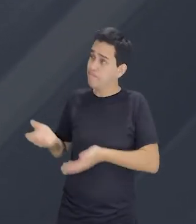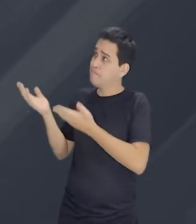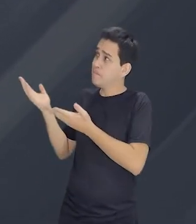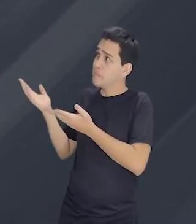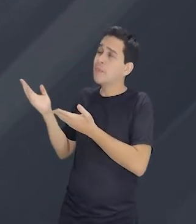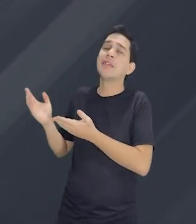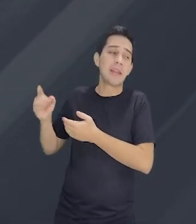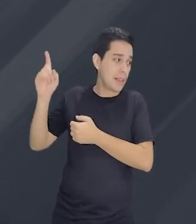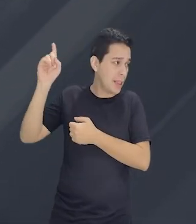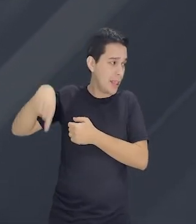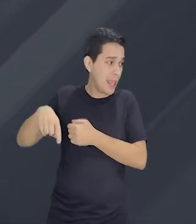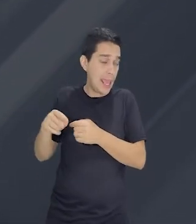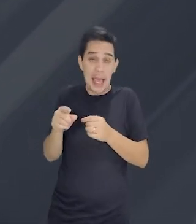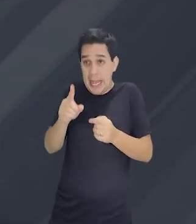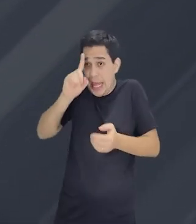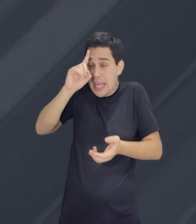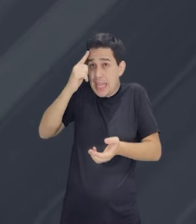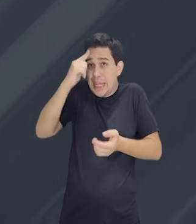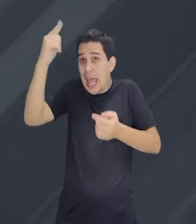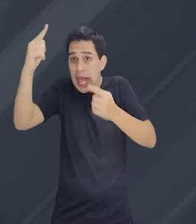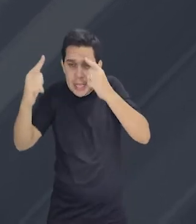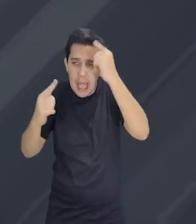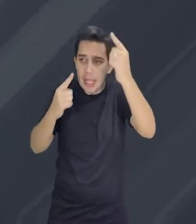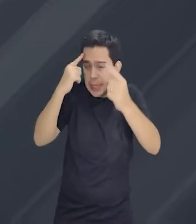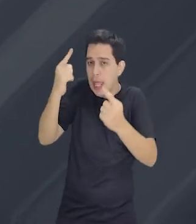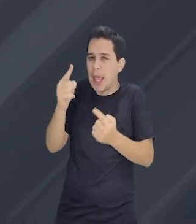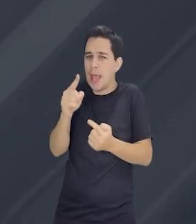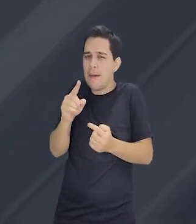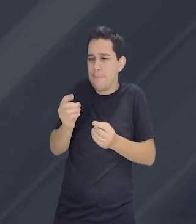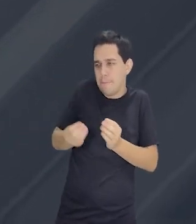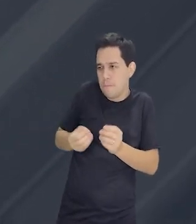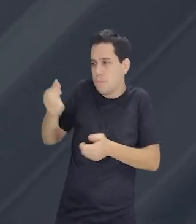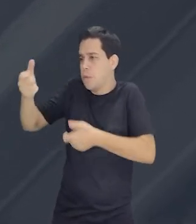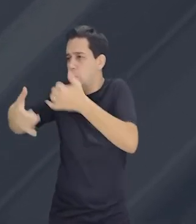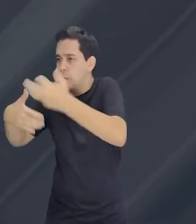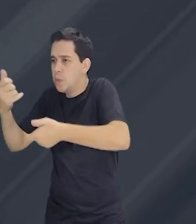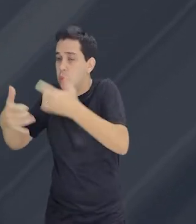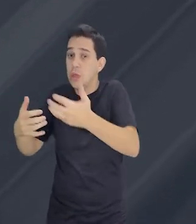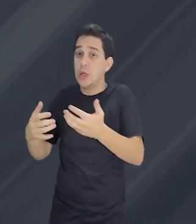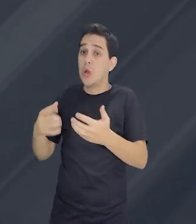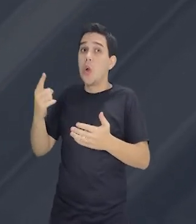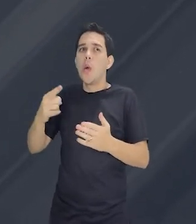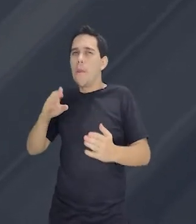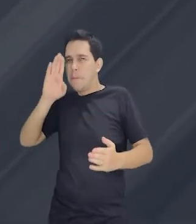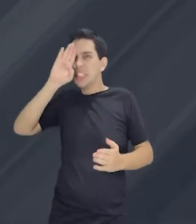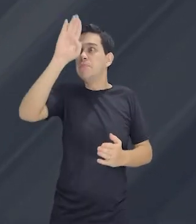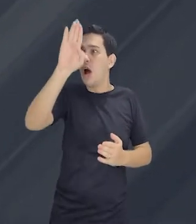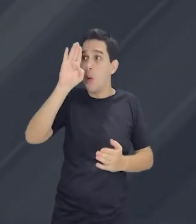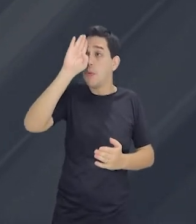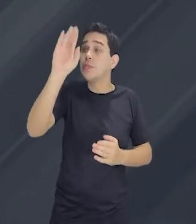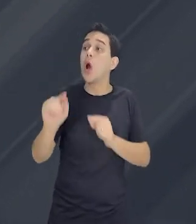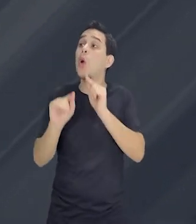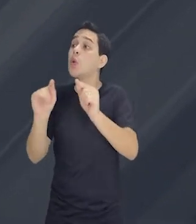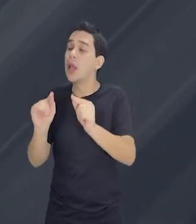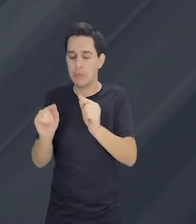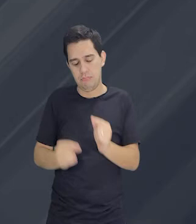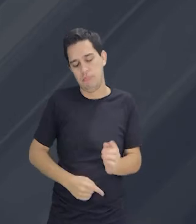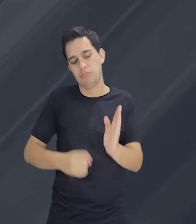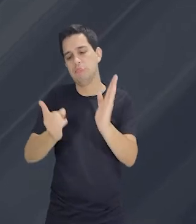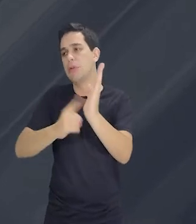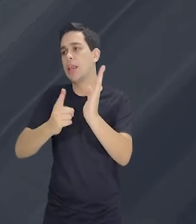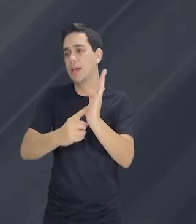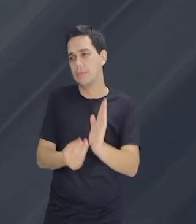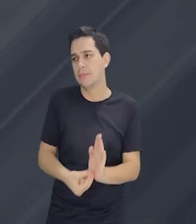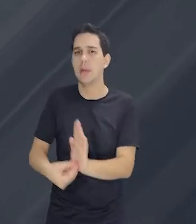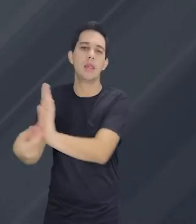instituição, sempre voltadas para a escolha de prioridades, né, que irão nortear a atuação da atividade fim do Ministério Público,